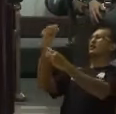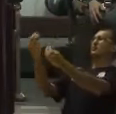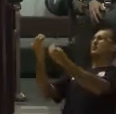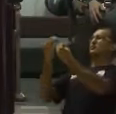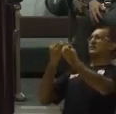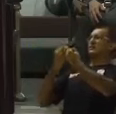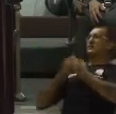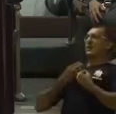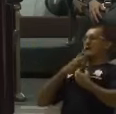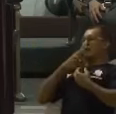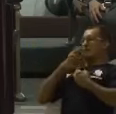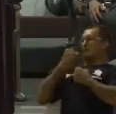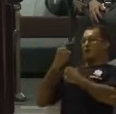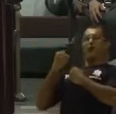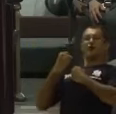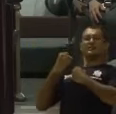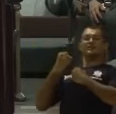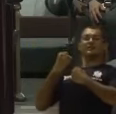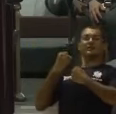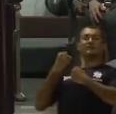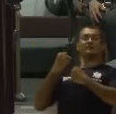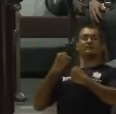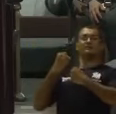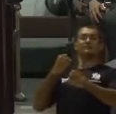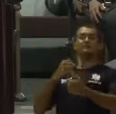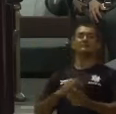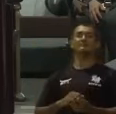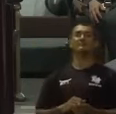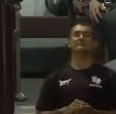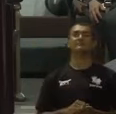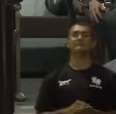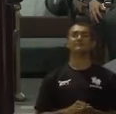me fortalece.